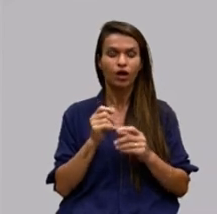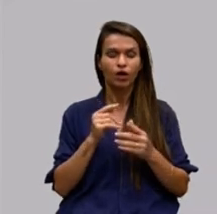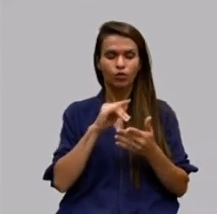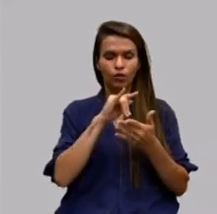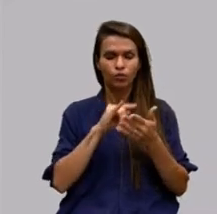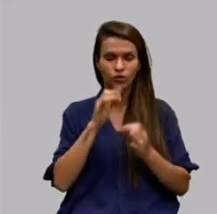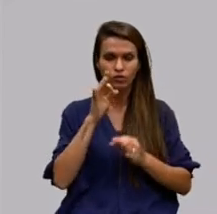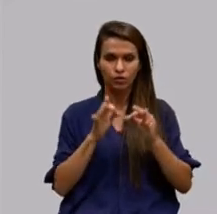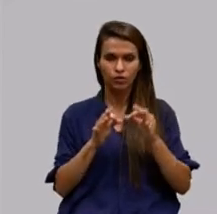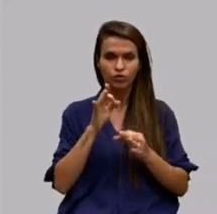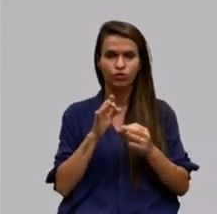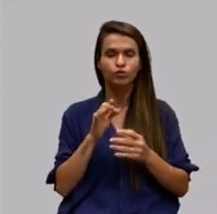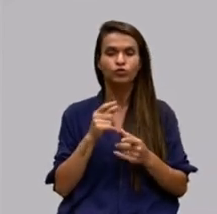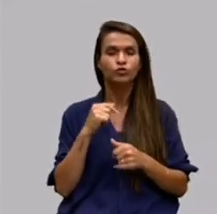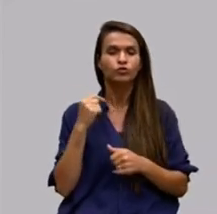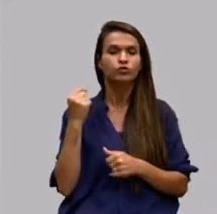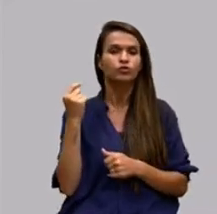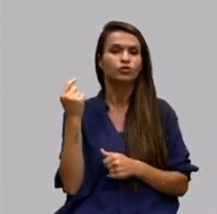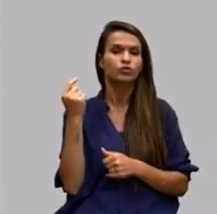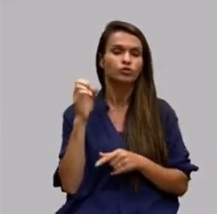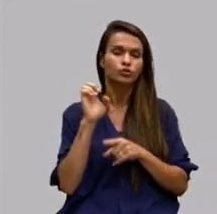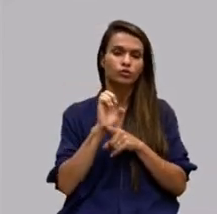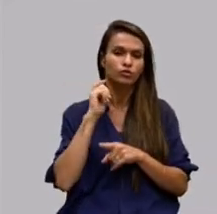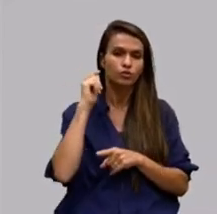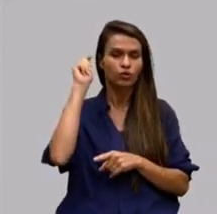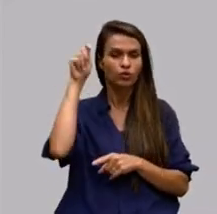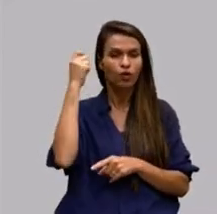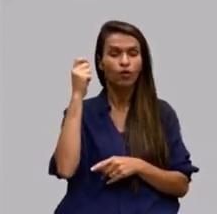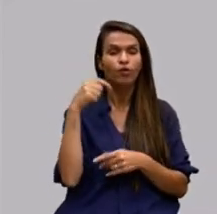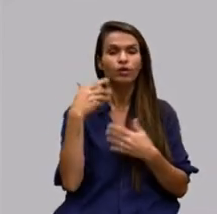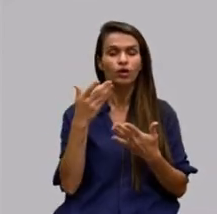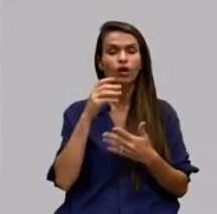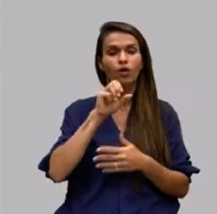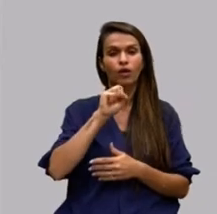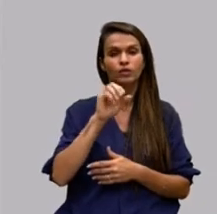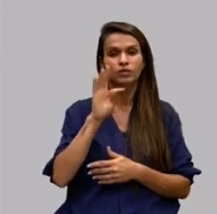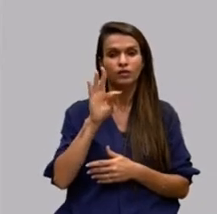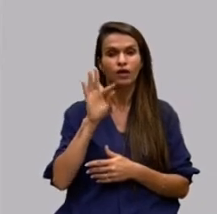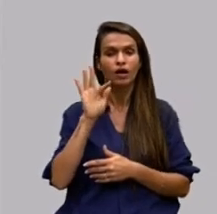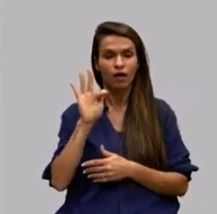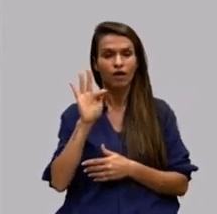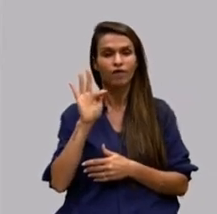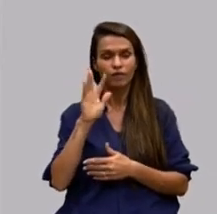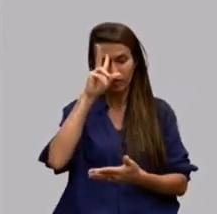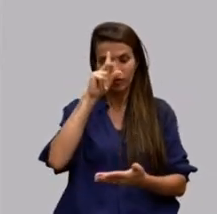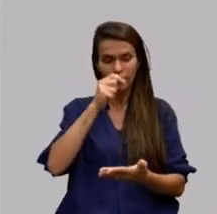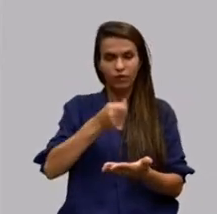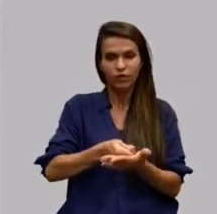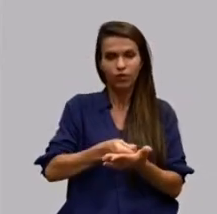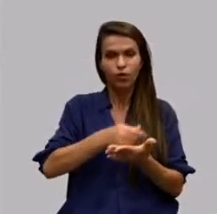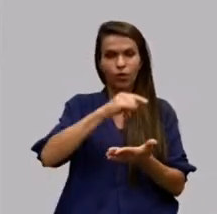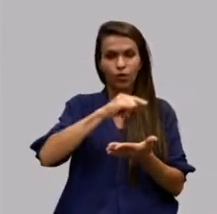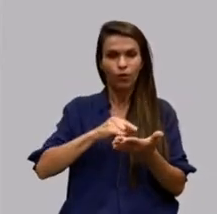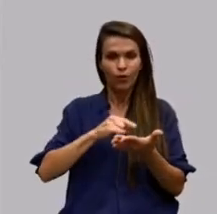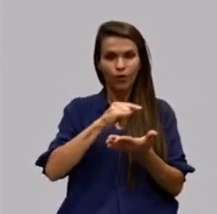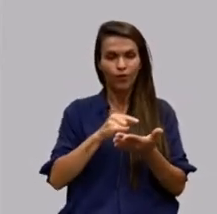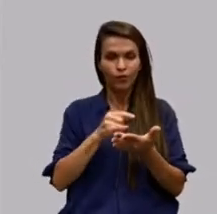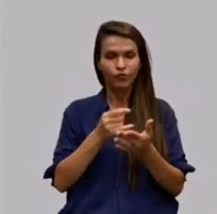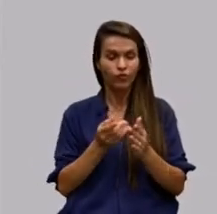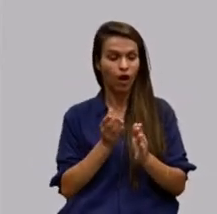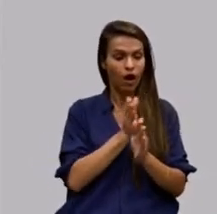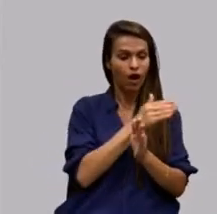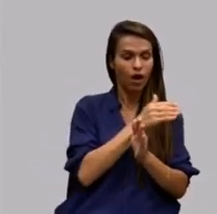do Rio Grande do Sul, que o STF determinasse que o contrato fosse refeito em